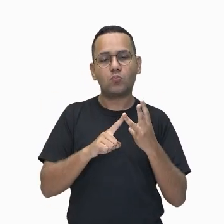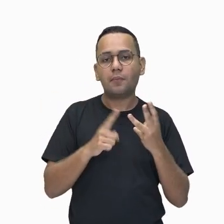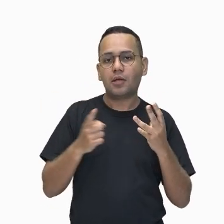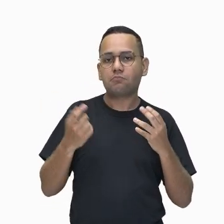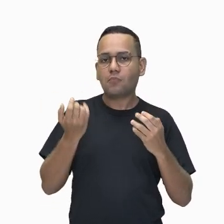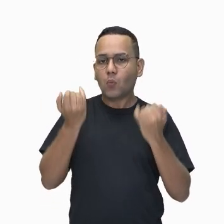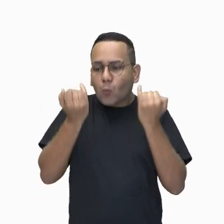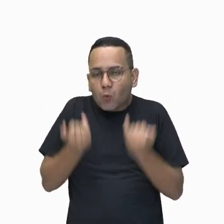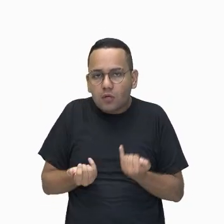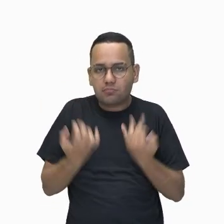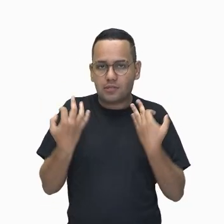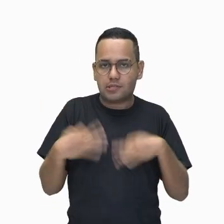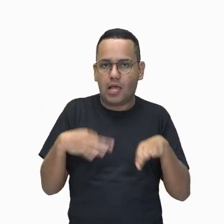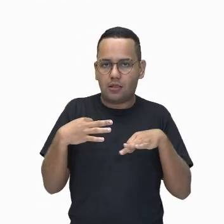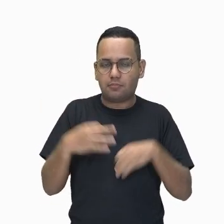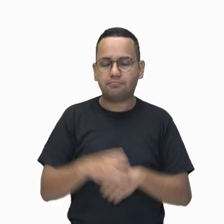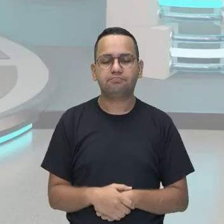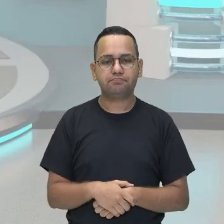balanceada. Outro